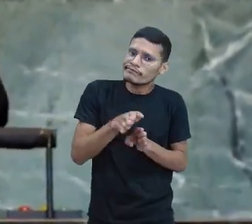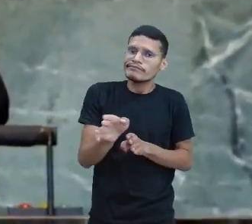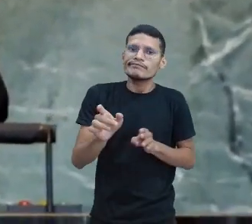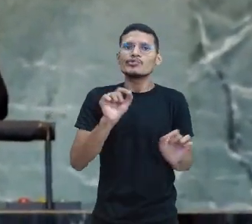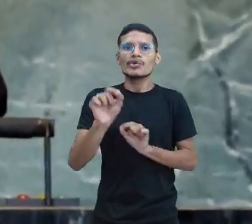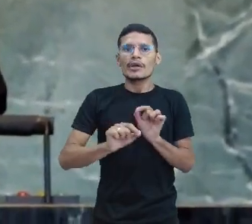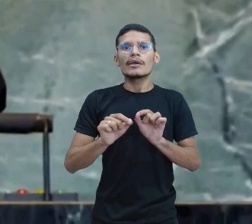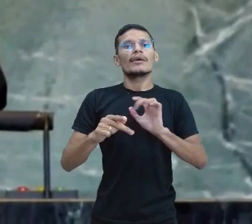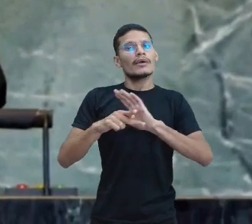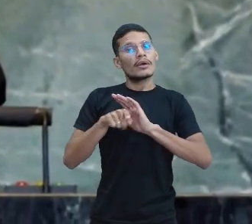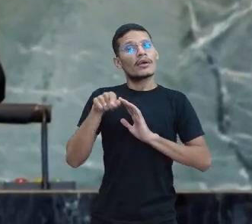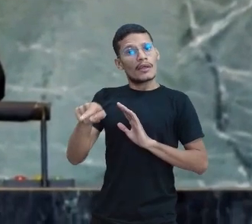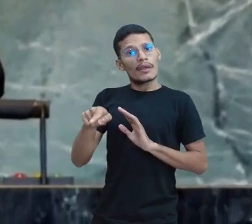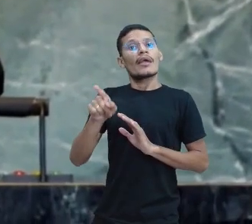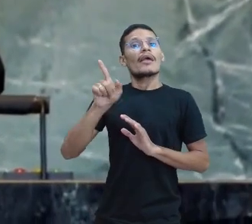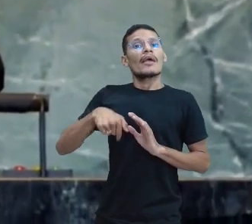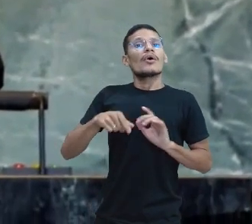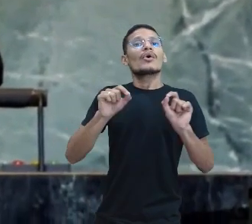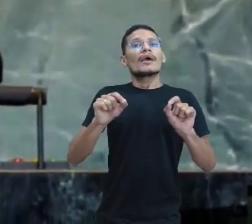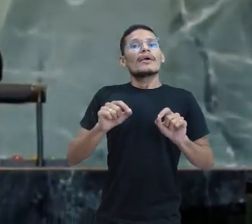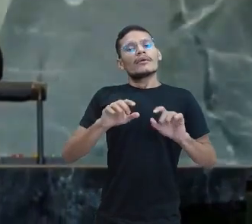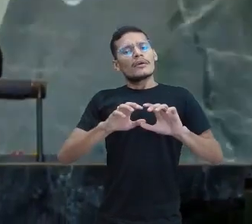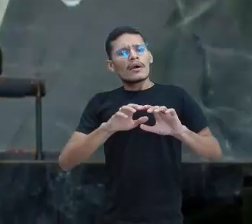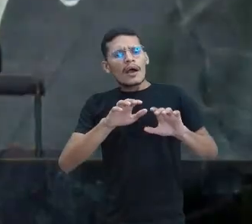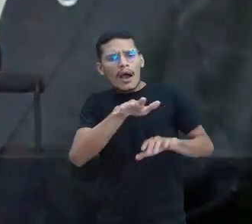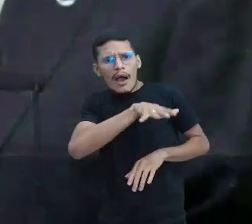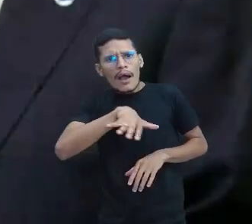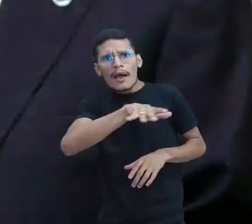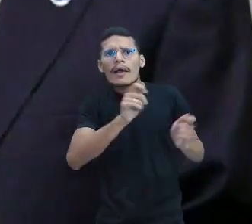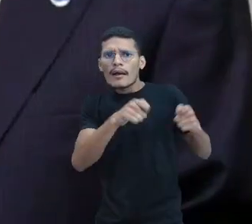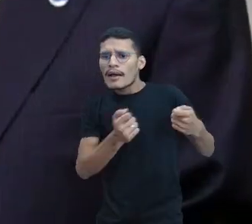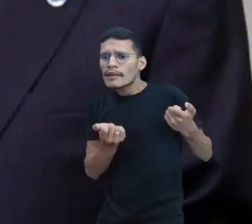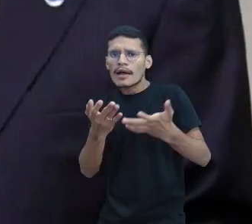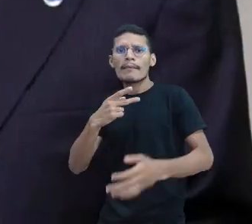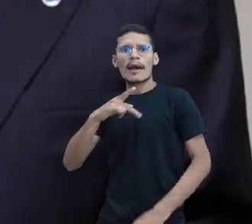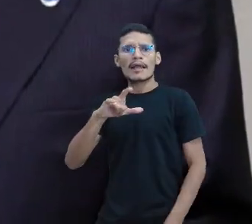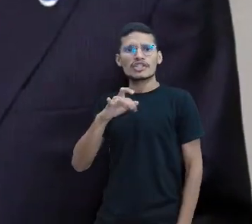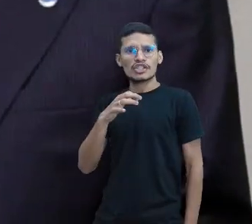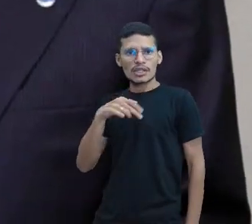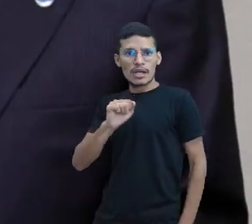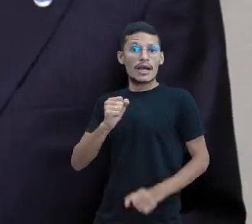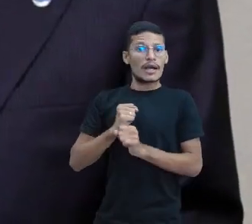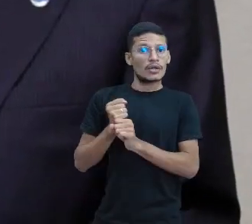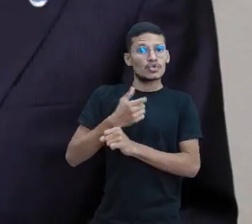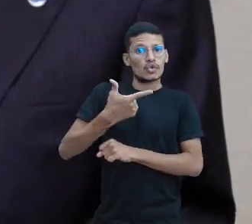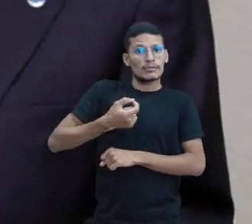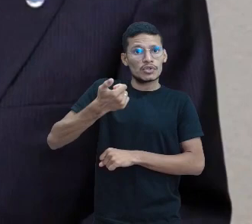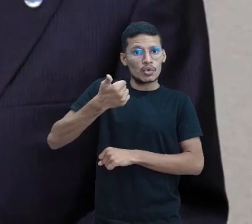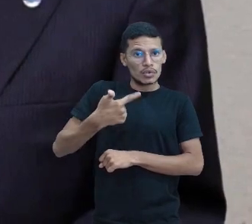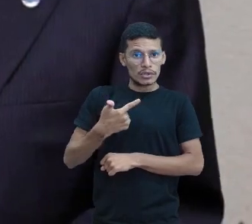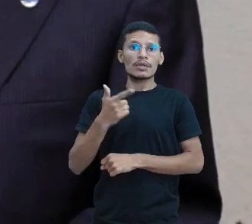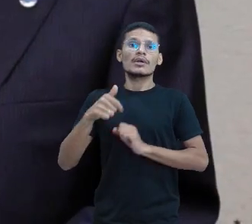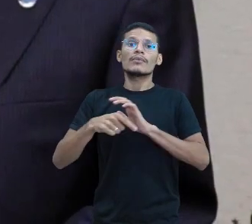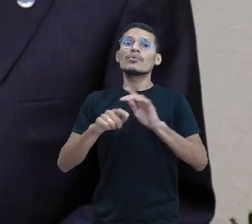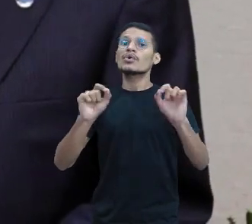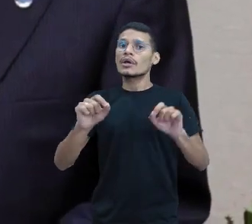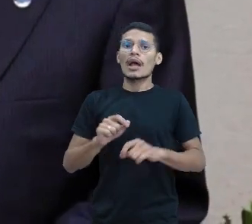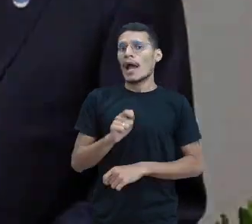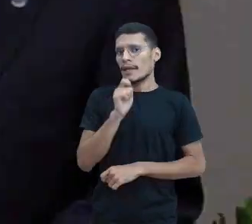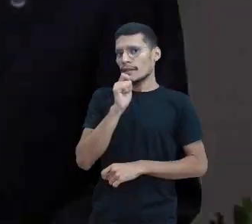para adesão está pendente, a Assembleia Geral concedeu à Palestina, em 2012, o status de Estado observador não